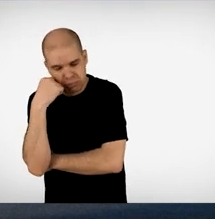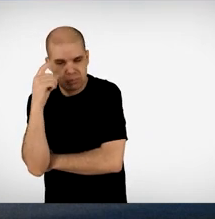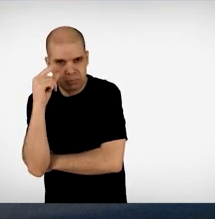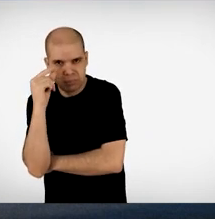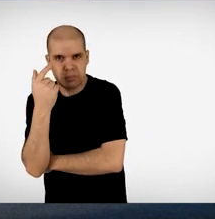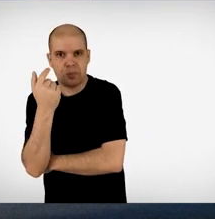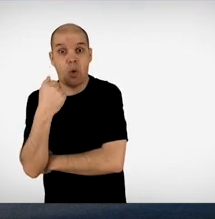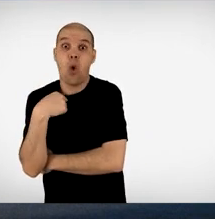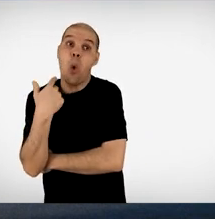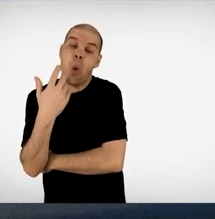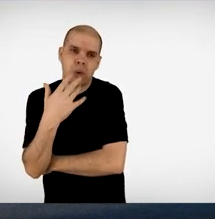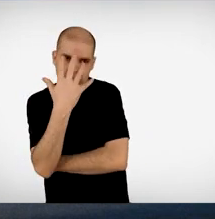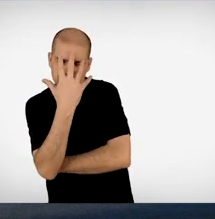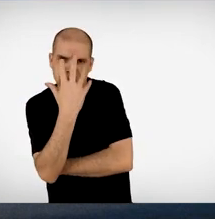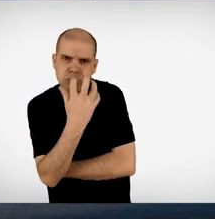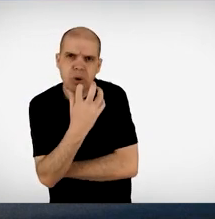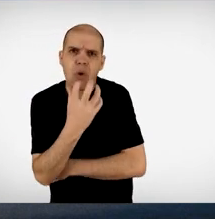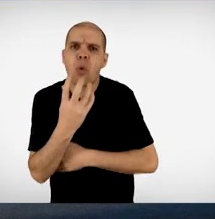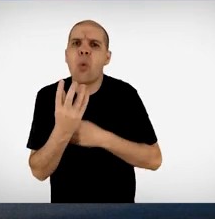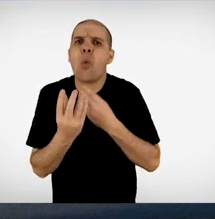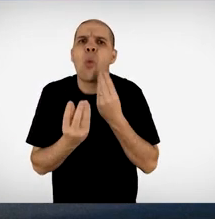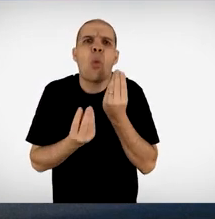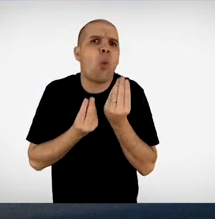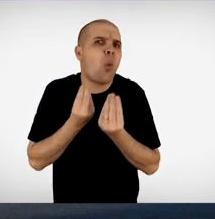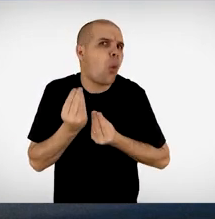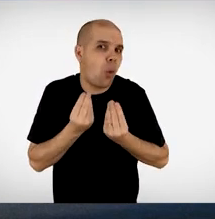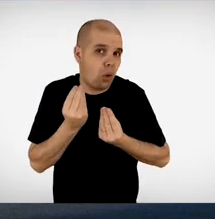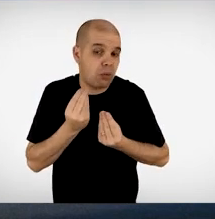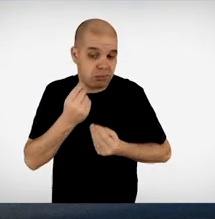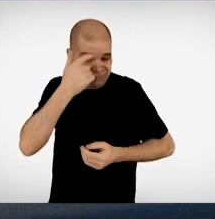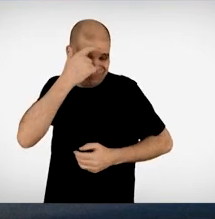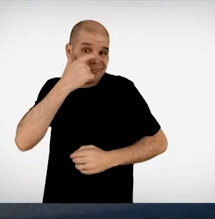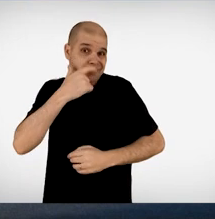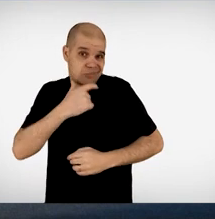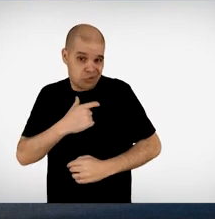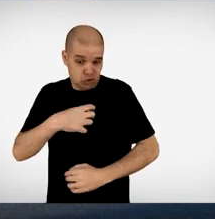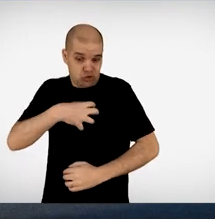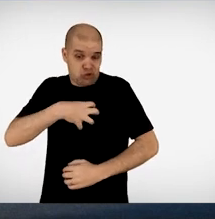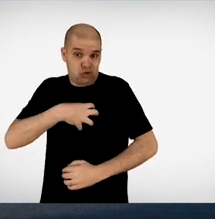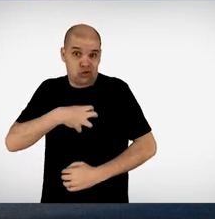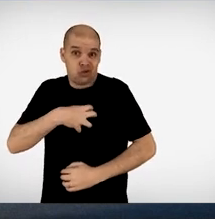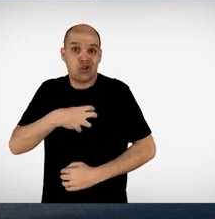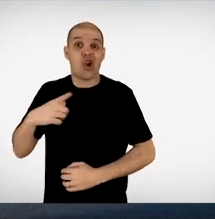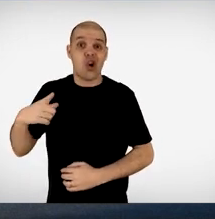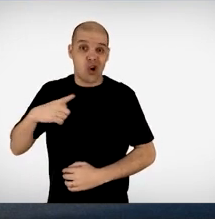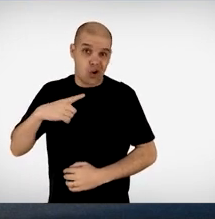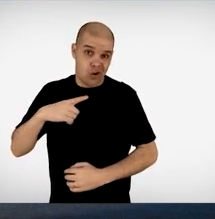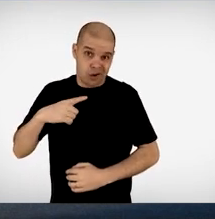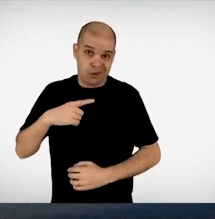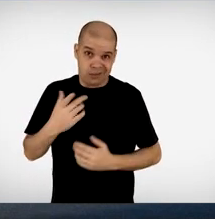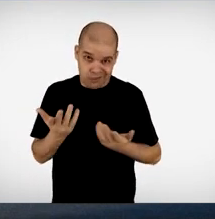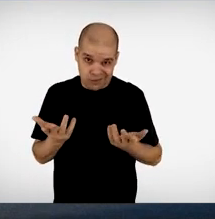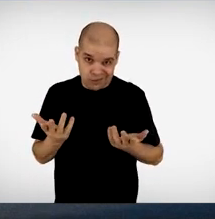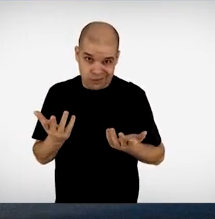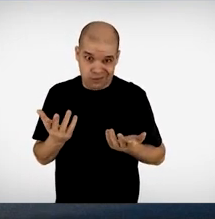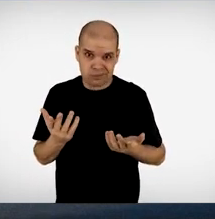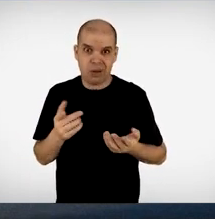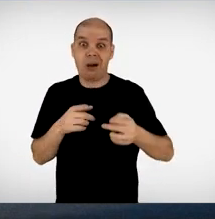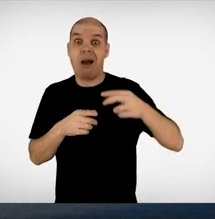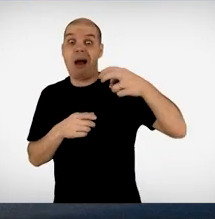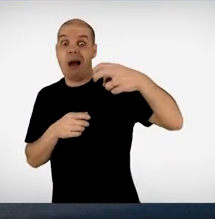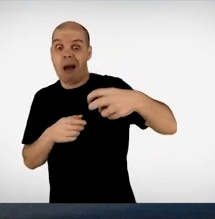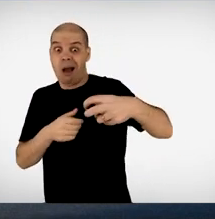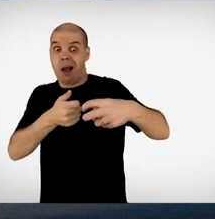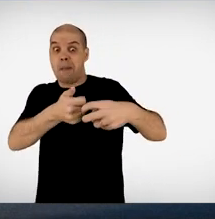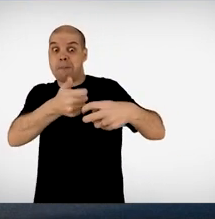da minha reação interna, das notícias que o meu mundo mental me dá, são elementos muito importantes para a compreensão do que está